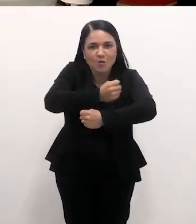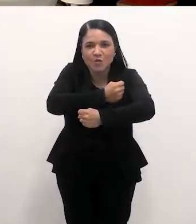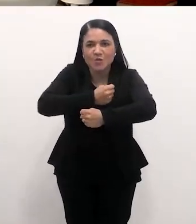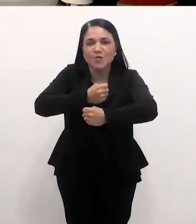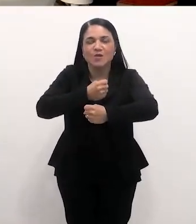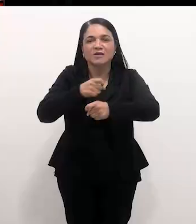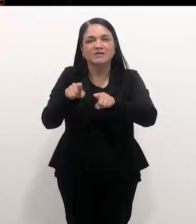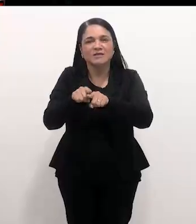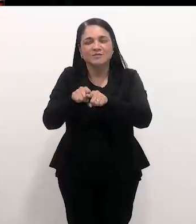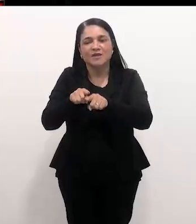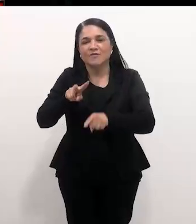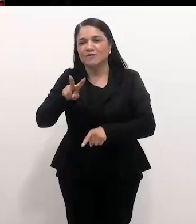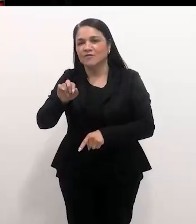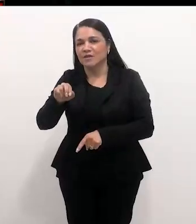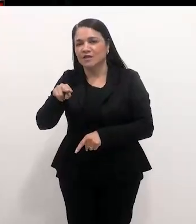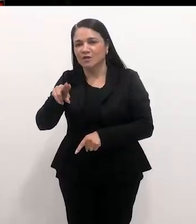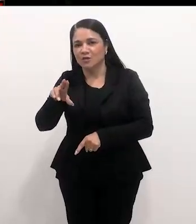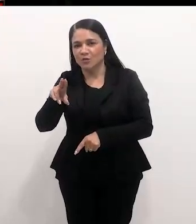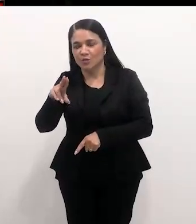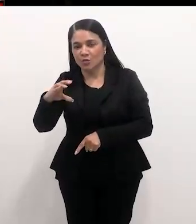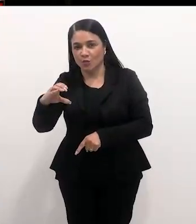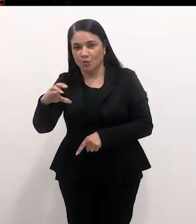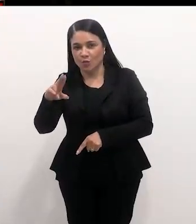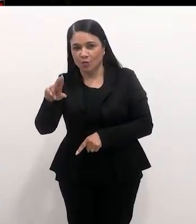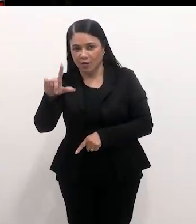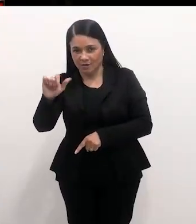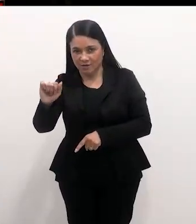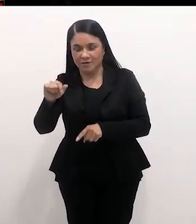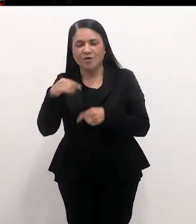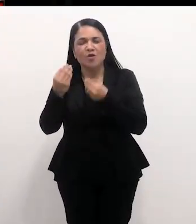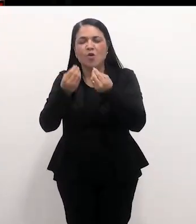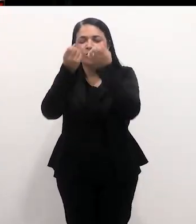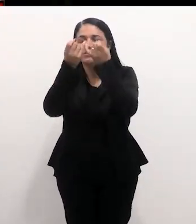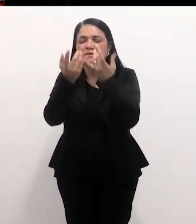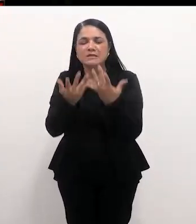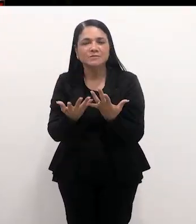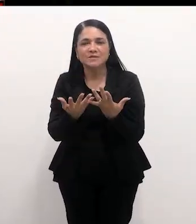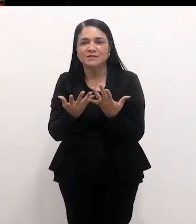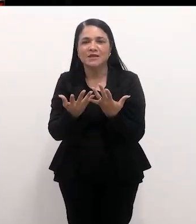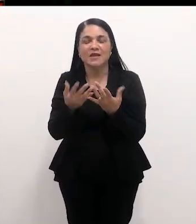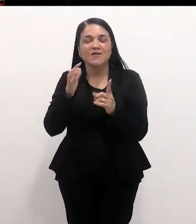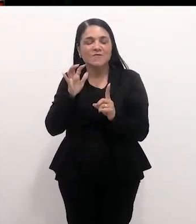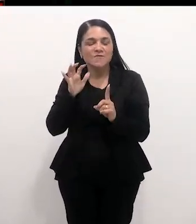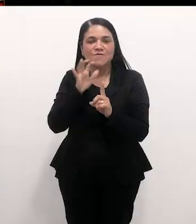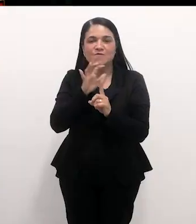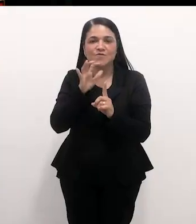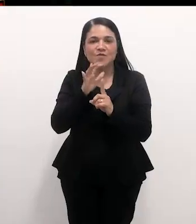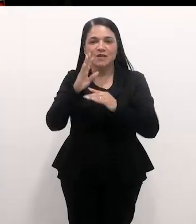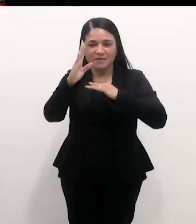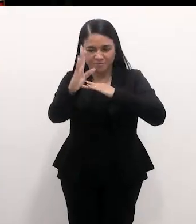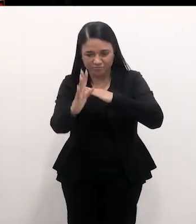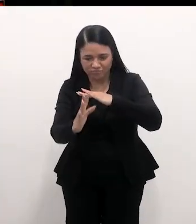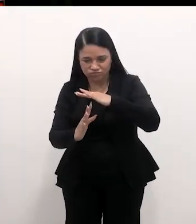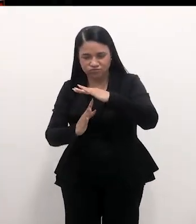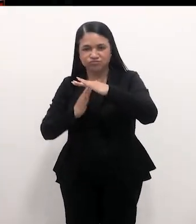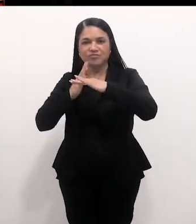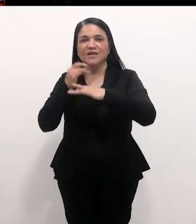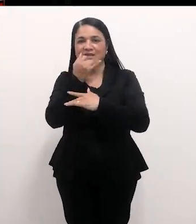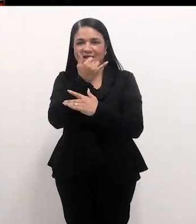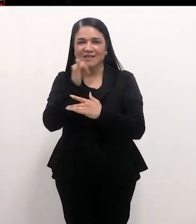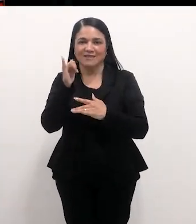na questão vinícola. Como é que nós descreveríamos esse cenário pela influência da migração italiana,